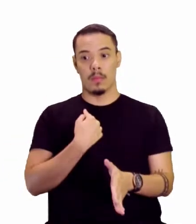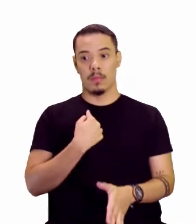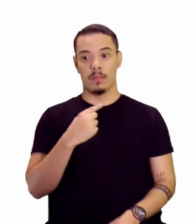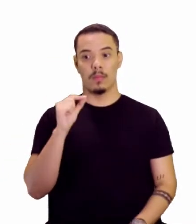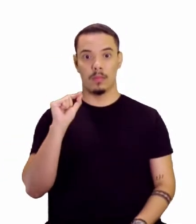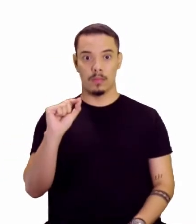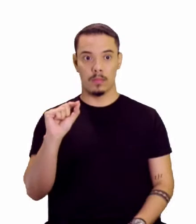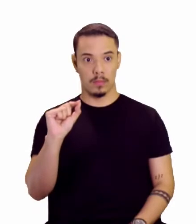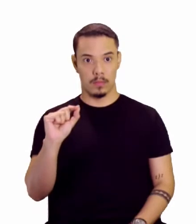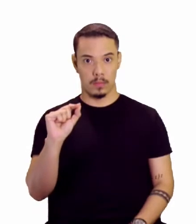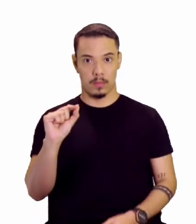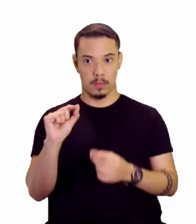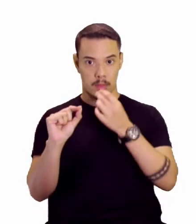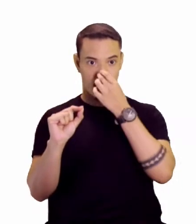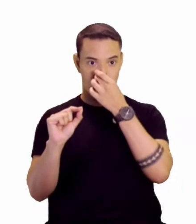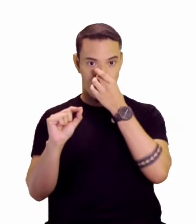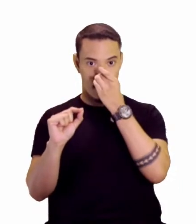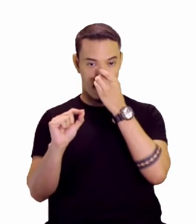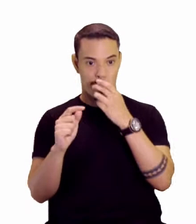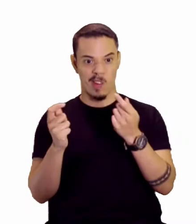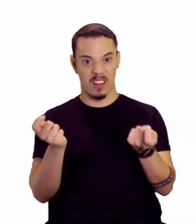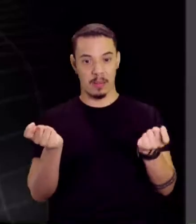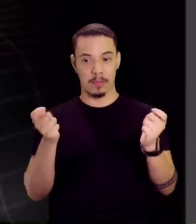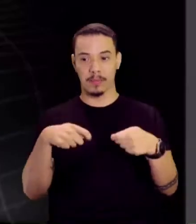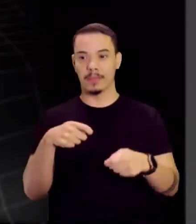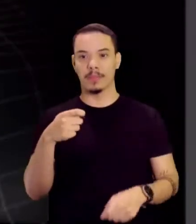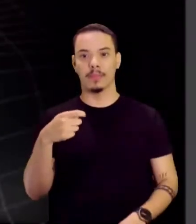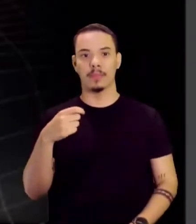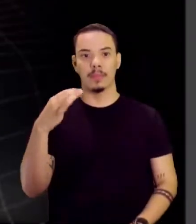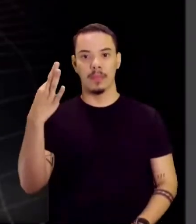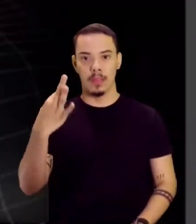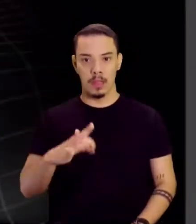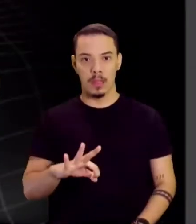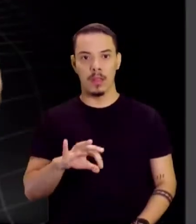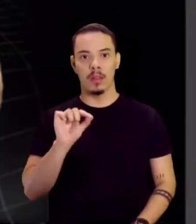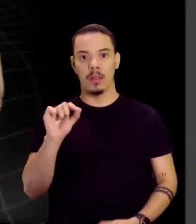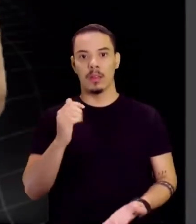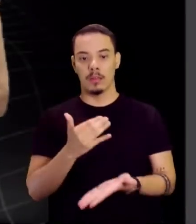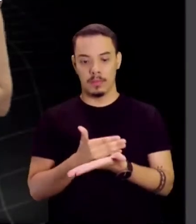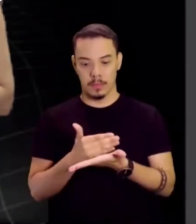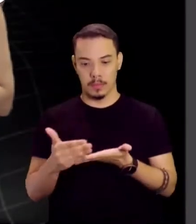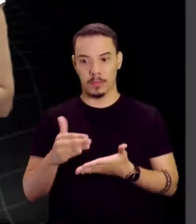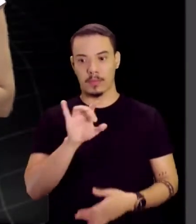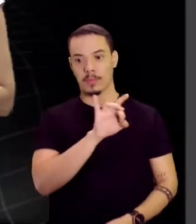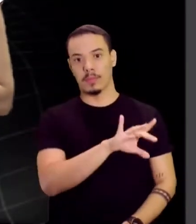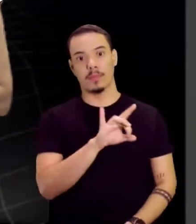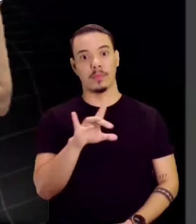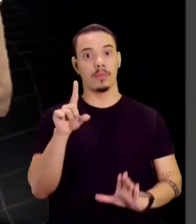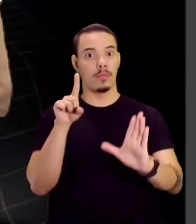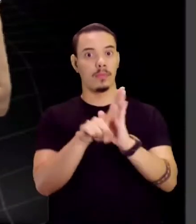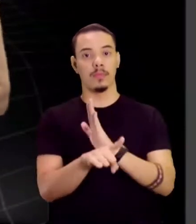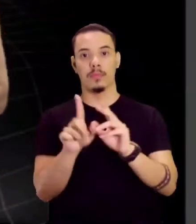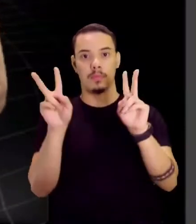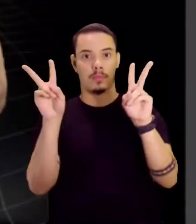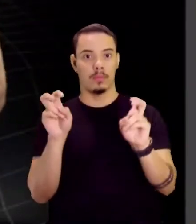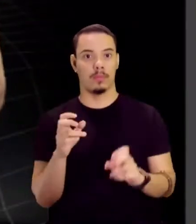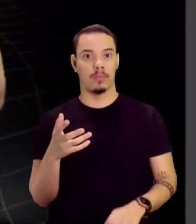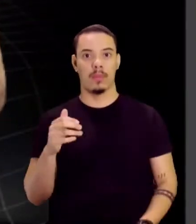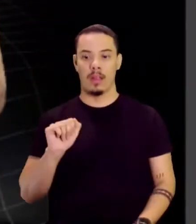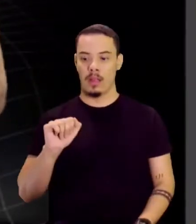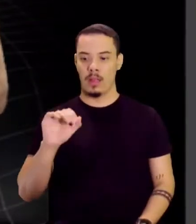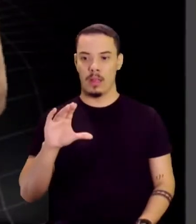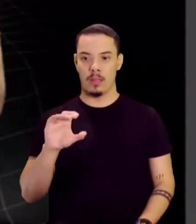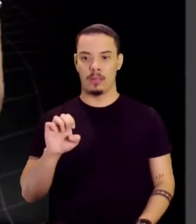é, podemos afirmar corretamente, e no início de cada questãozinha está sempre aceleração,